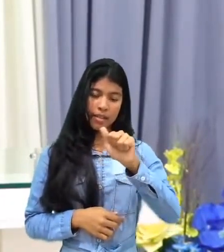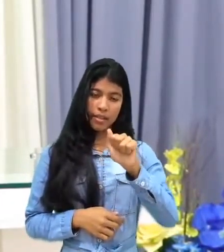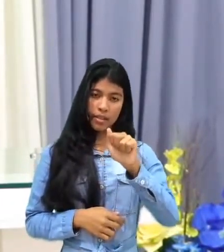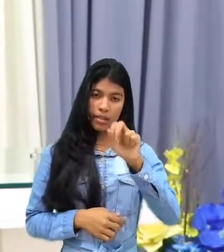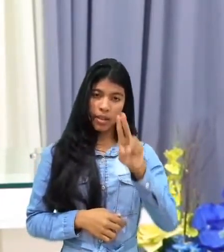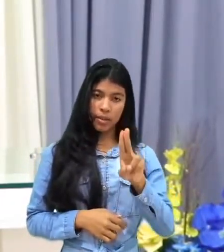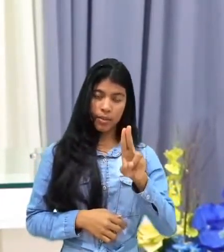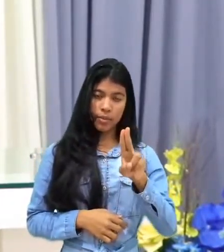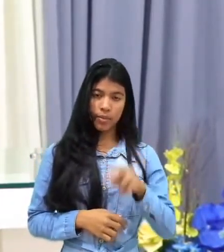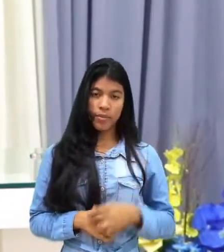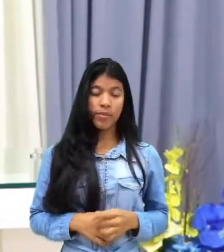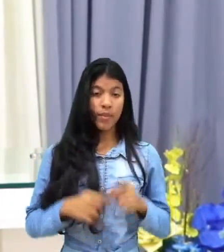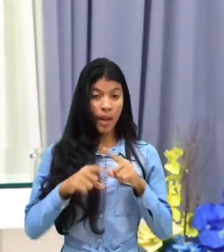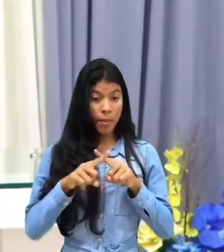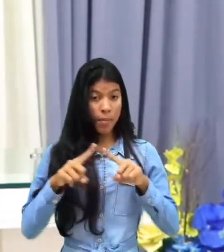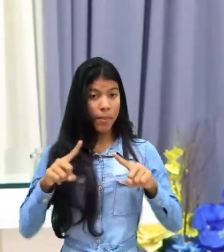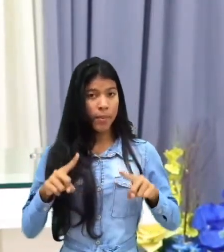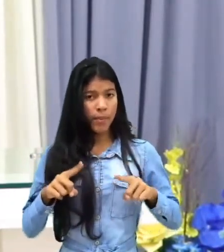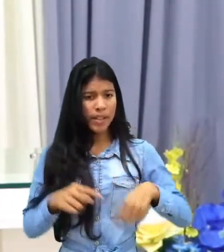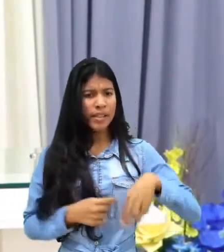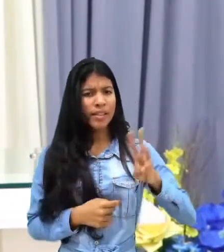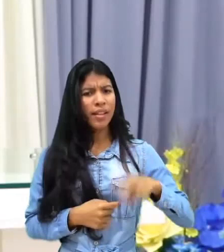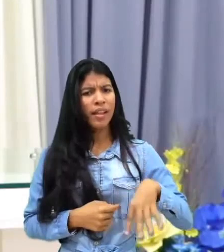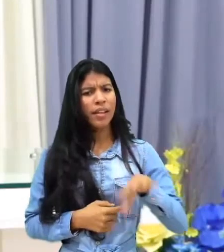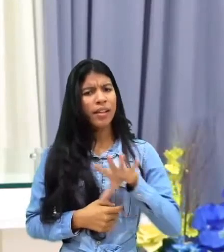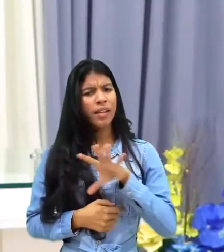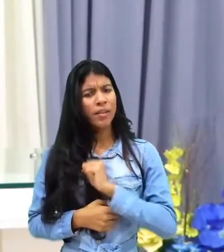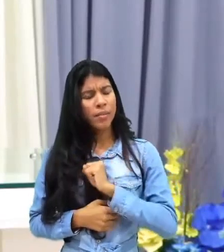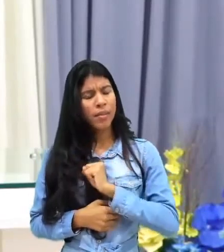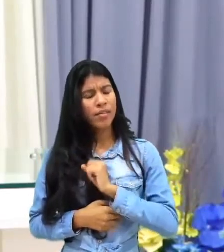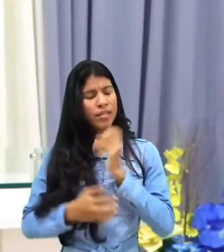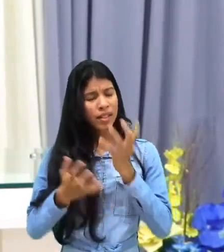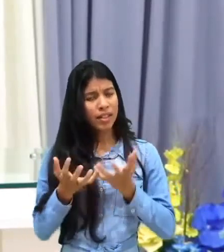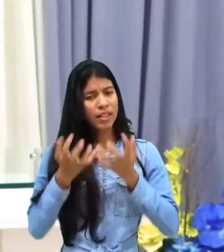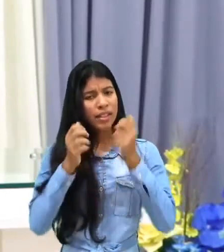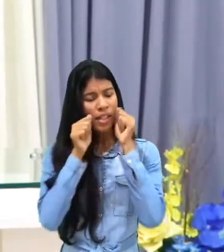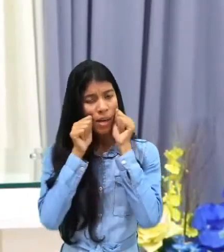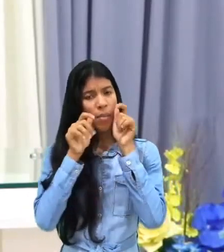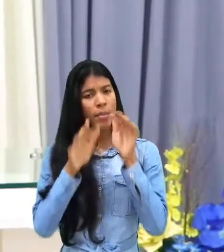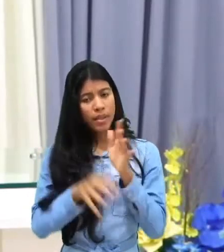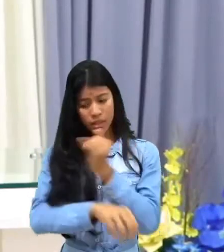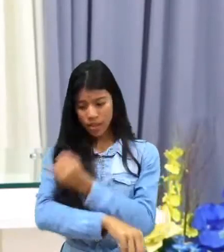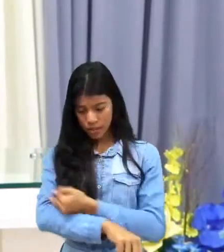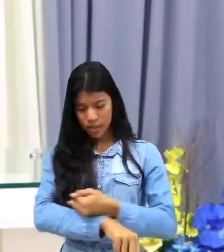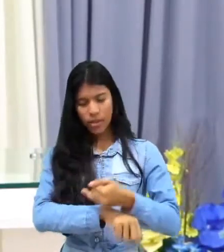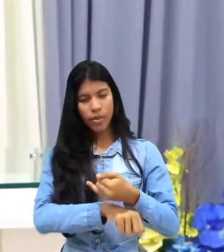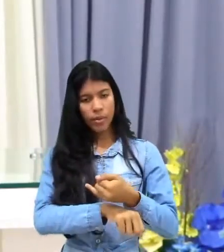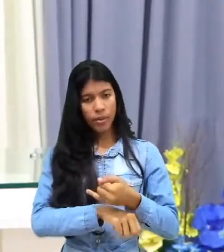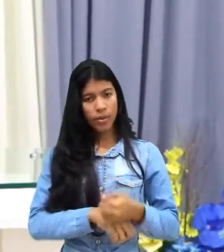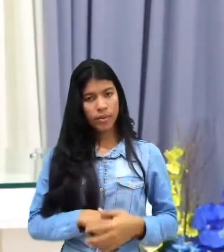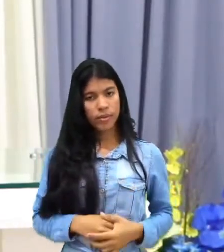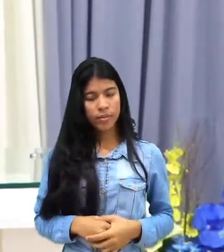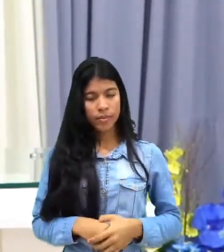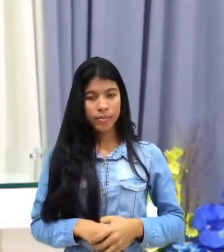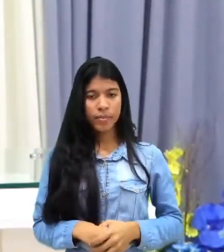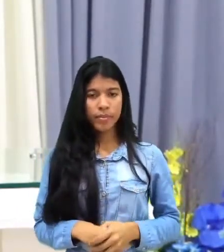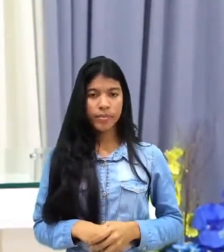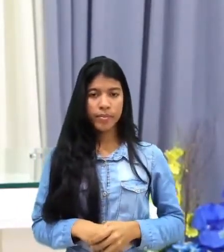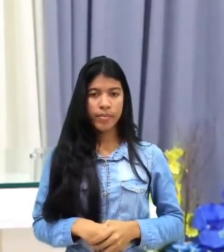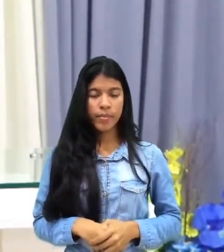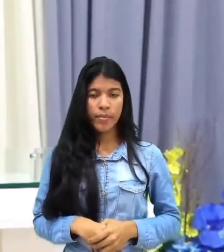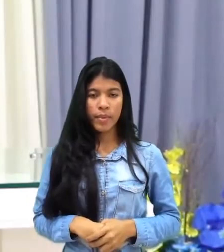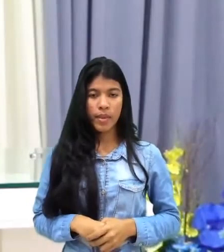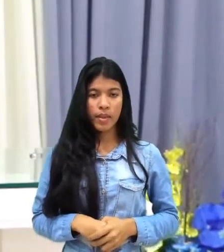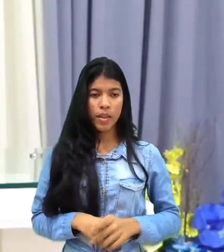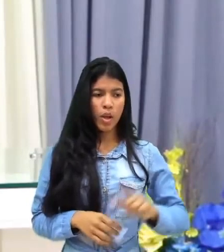amava a primogenitura, quem queria mesmo a bênção, era Jacó. O outro já havia